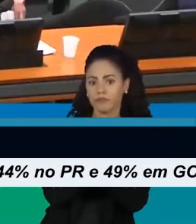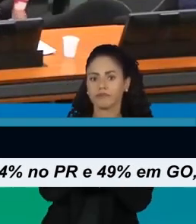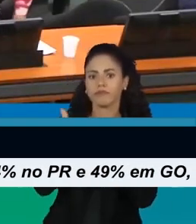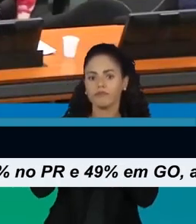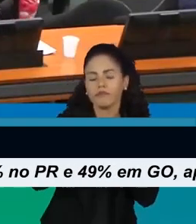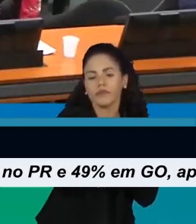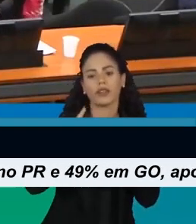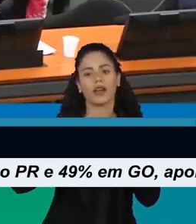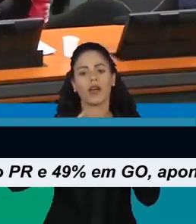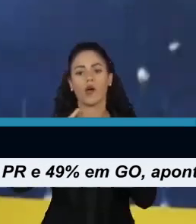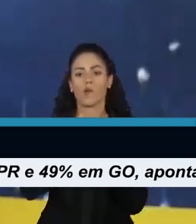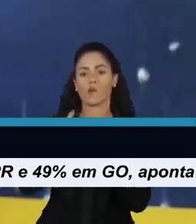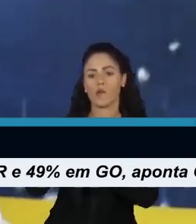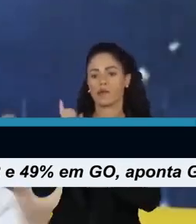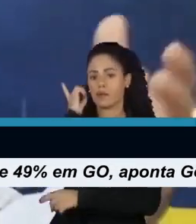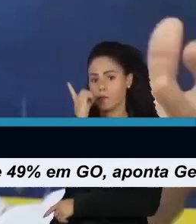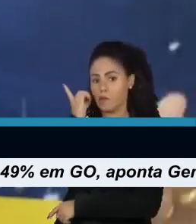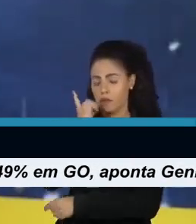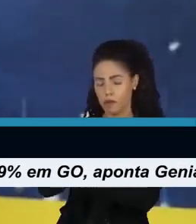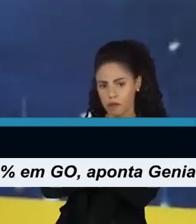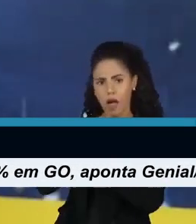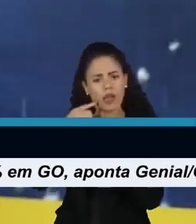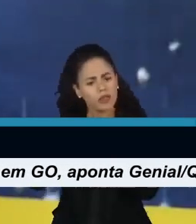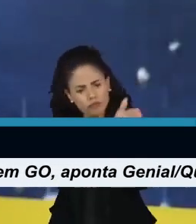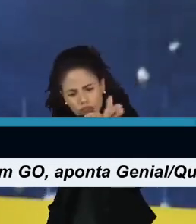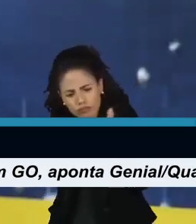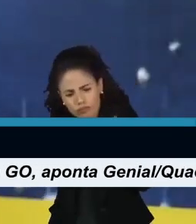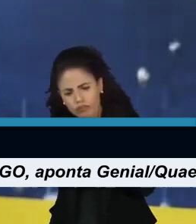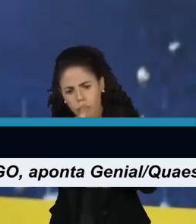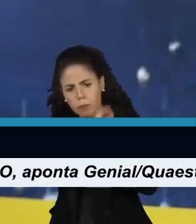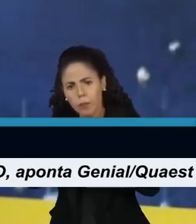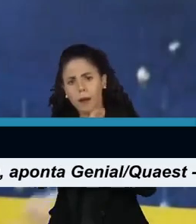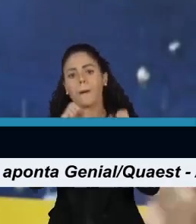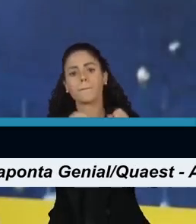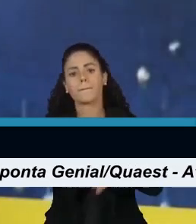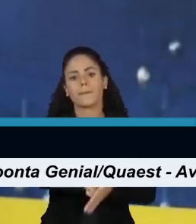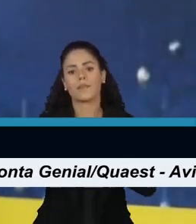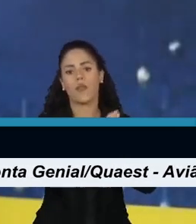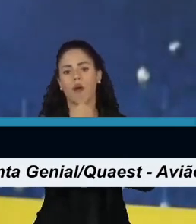disciplinar contra o deputado. Essa apuração pode levar à cassação do